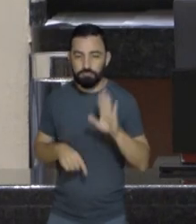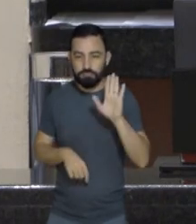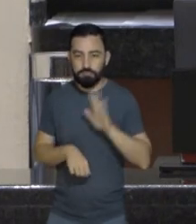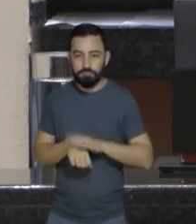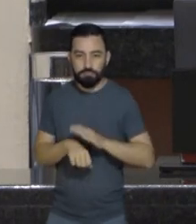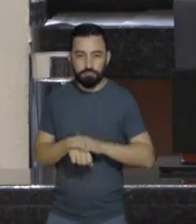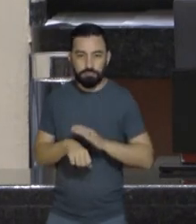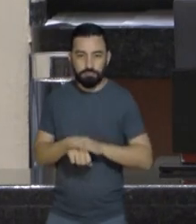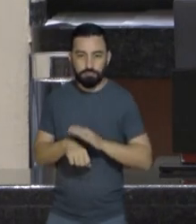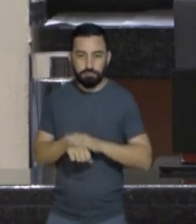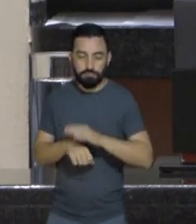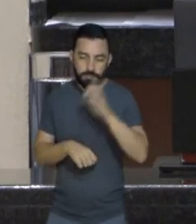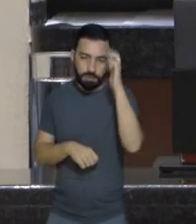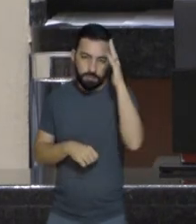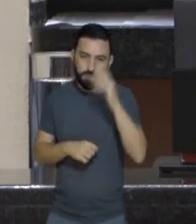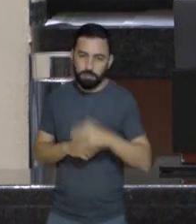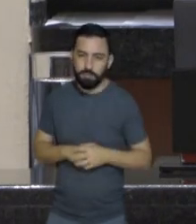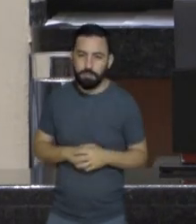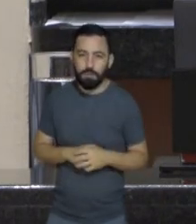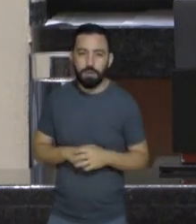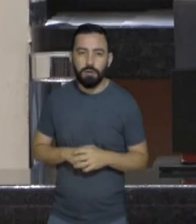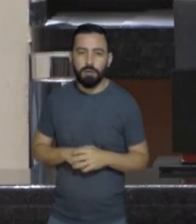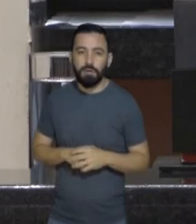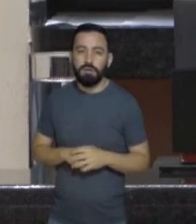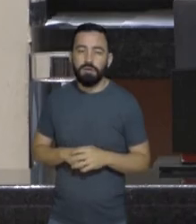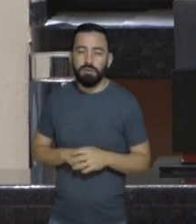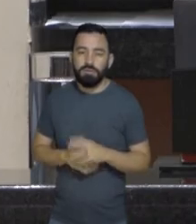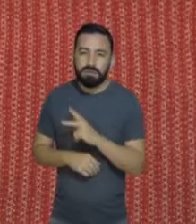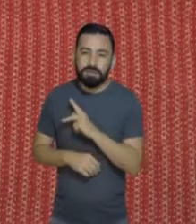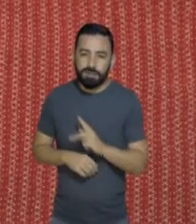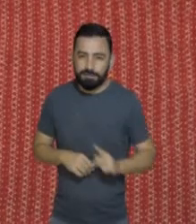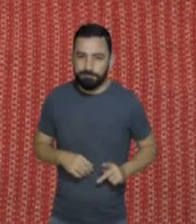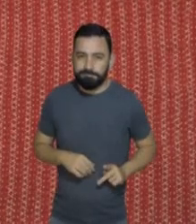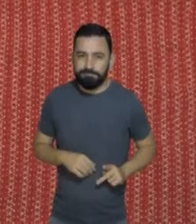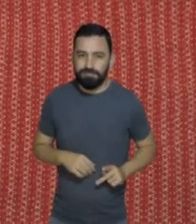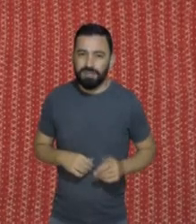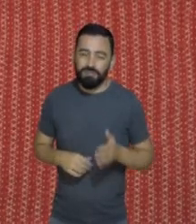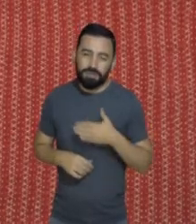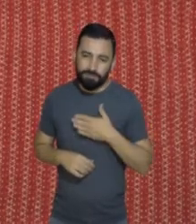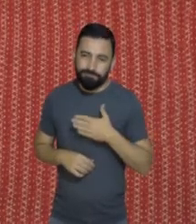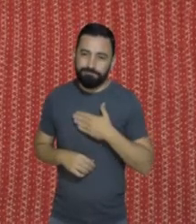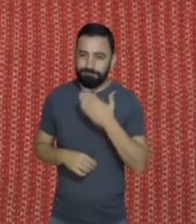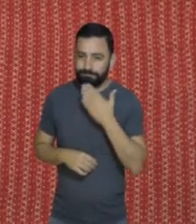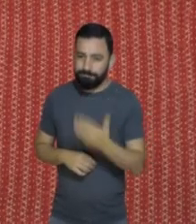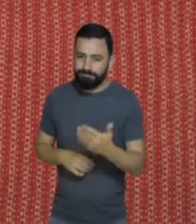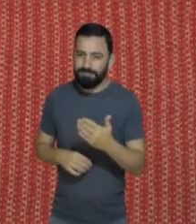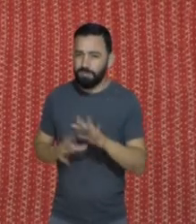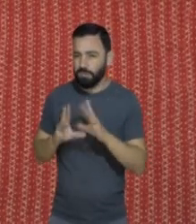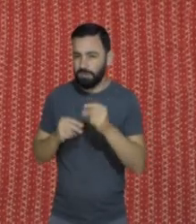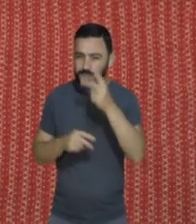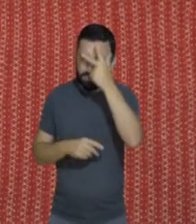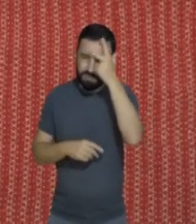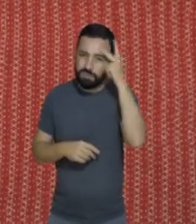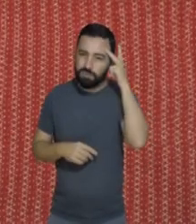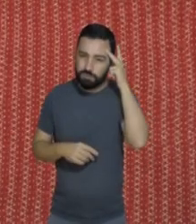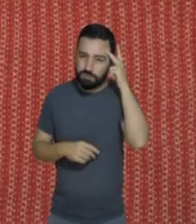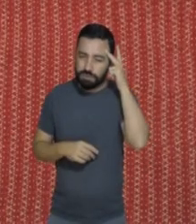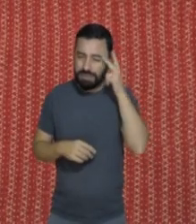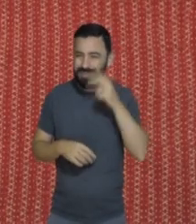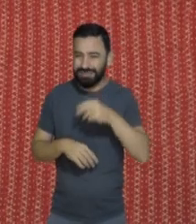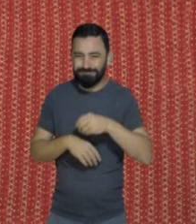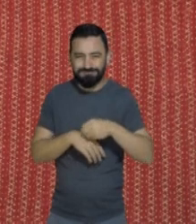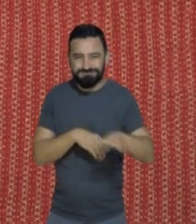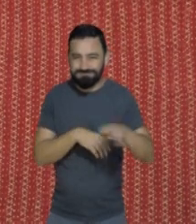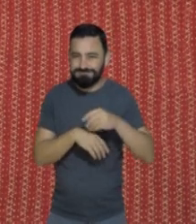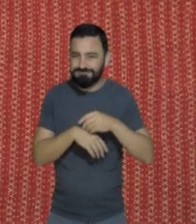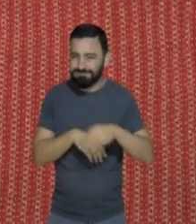moção, Emerson Stein, com a palavra. Presidente, Padre Pedro, esse é um pedido de todas as pessoas que estão levando